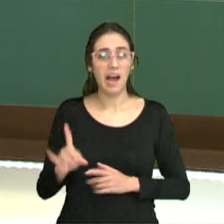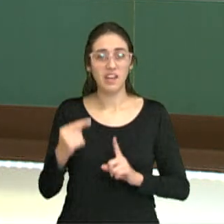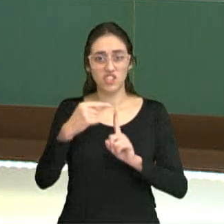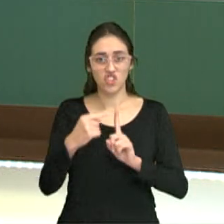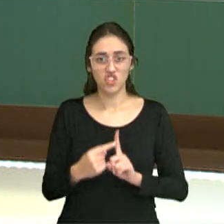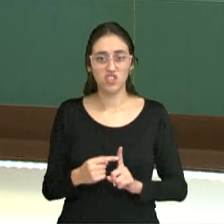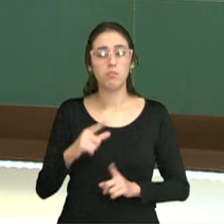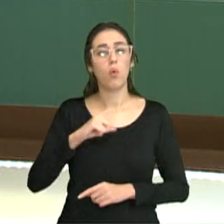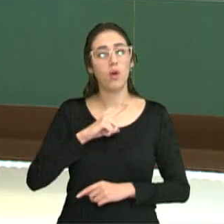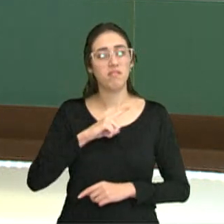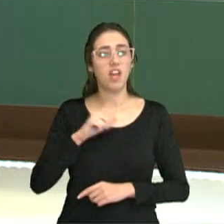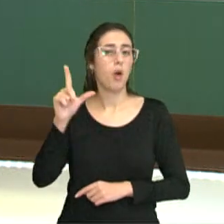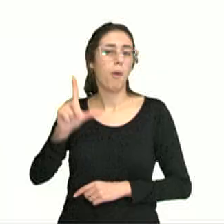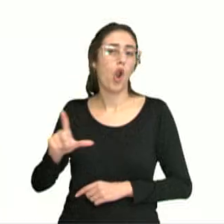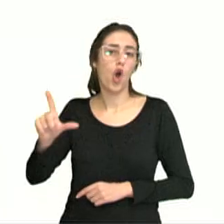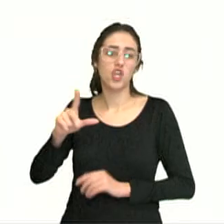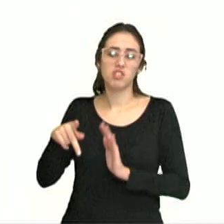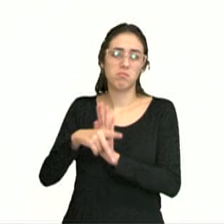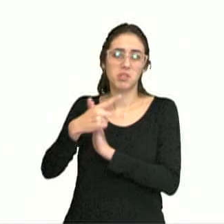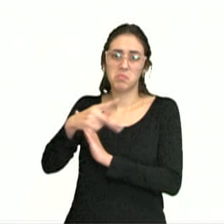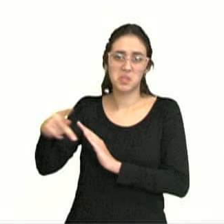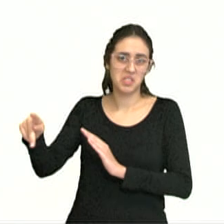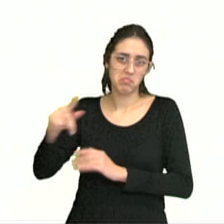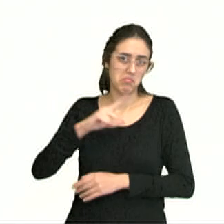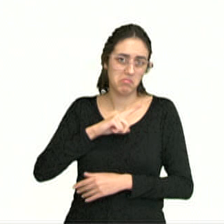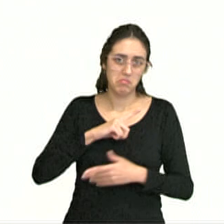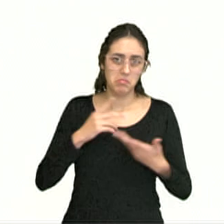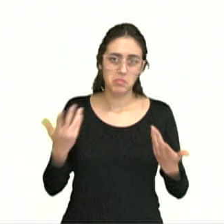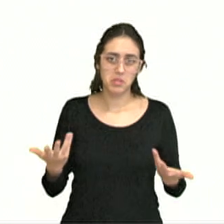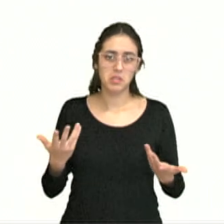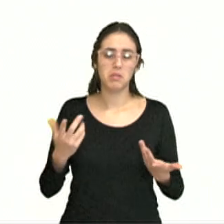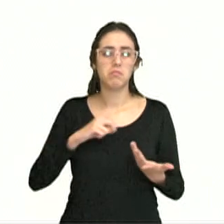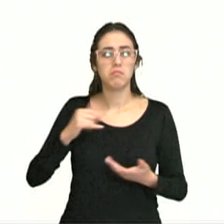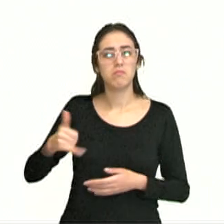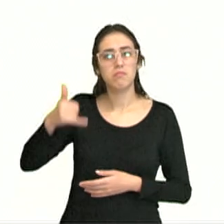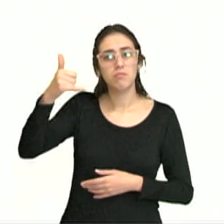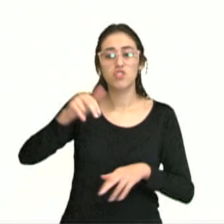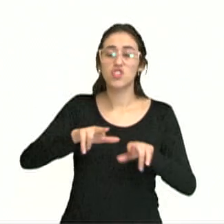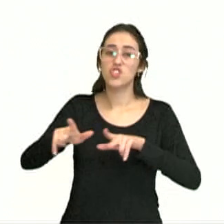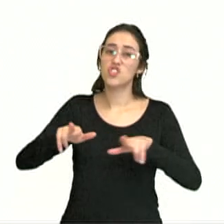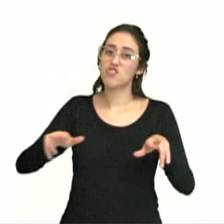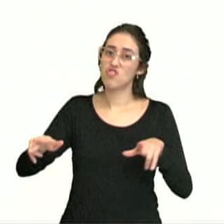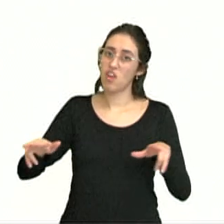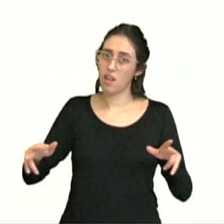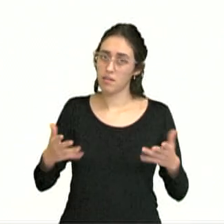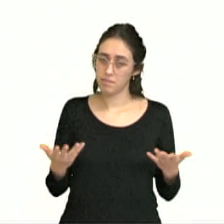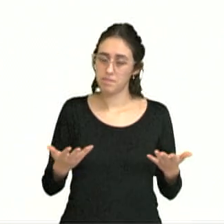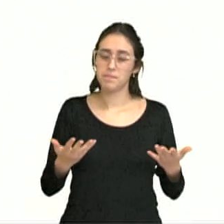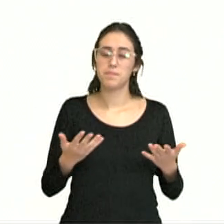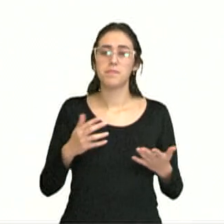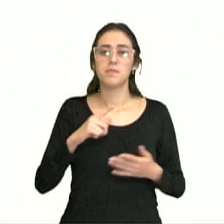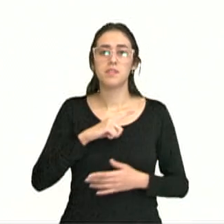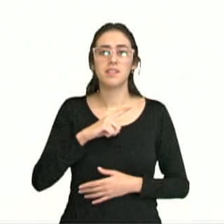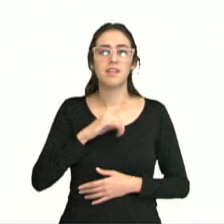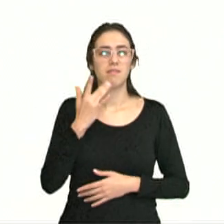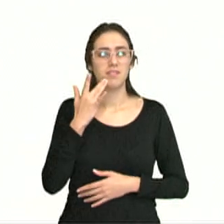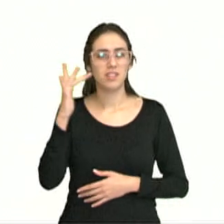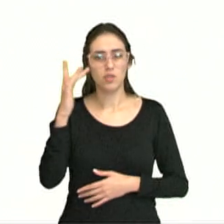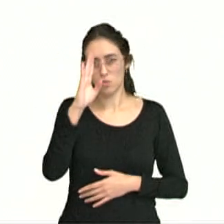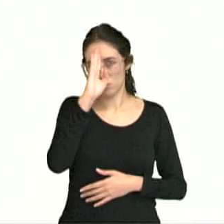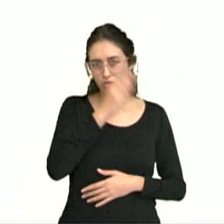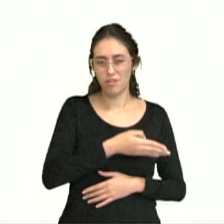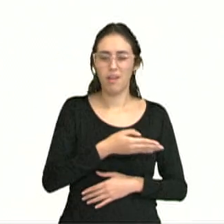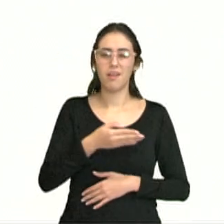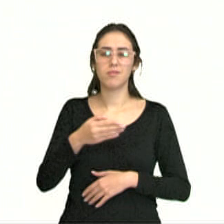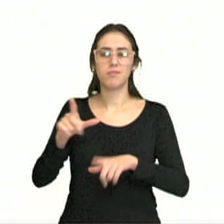uma lógica própria e índice de rendimentos diferentes. Então, o Tesouro, a ação e certificados de depósito